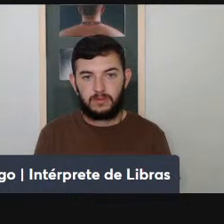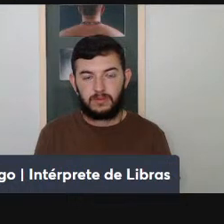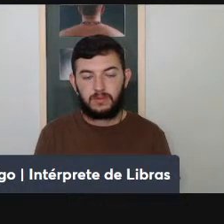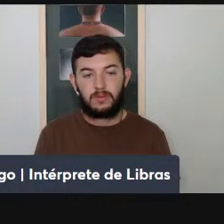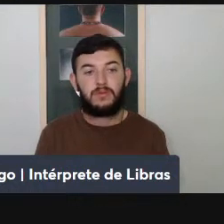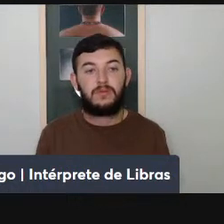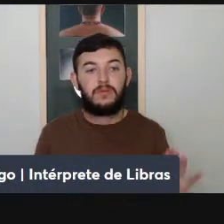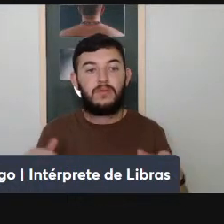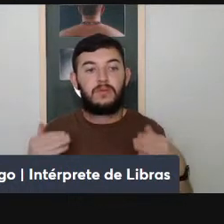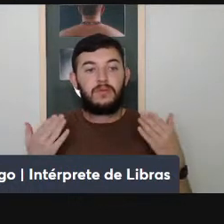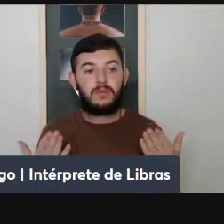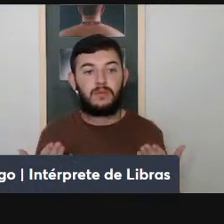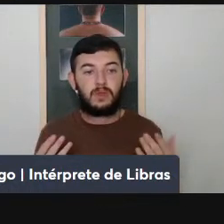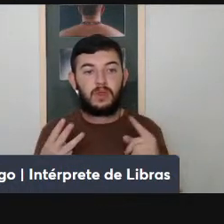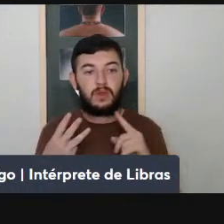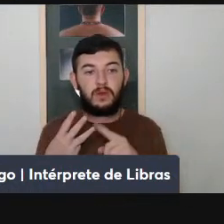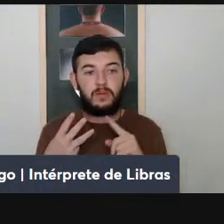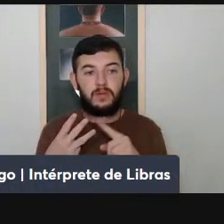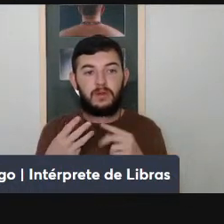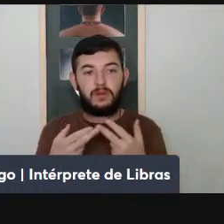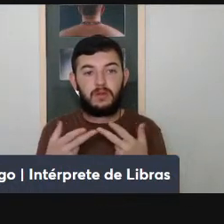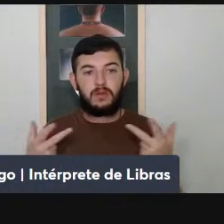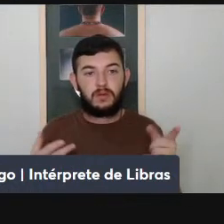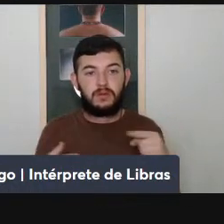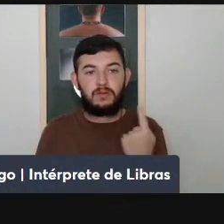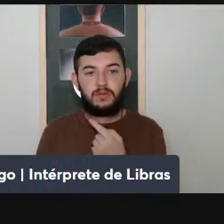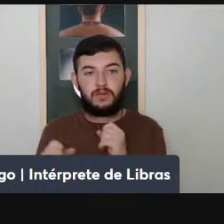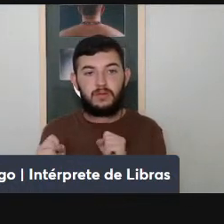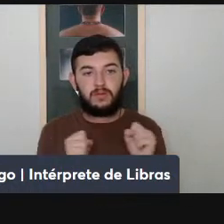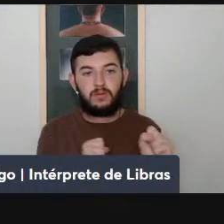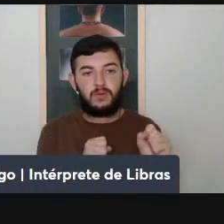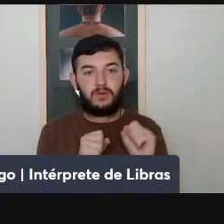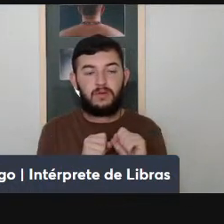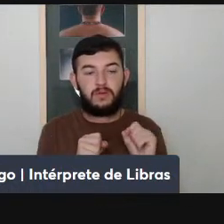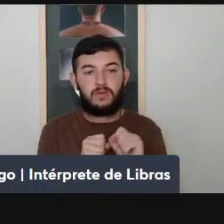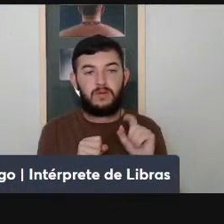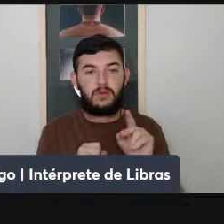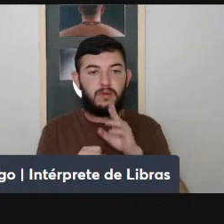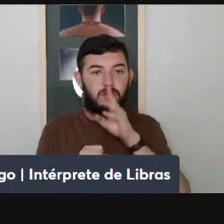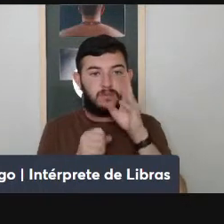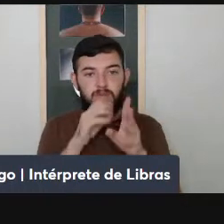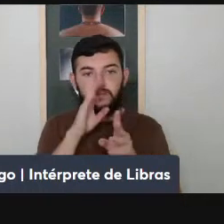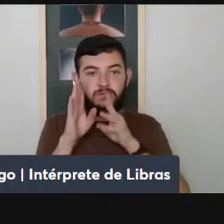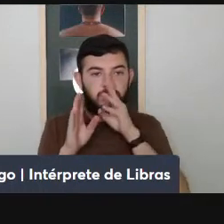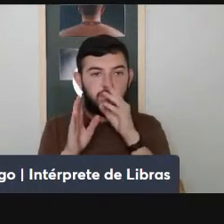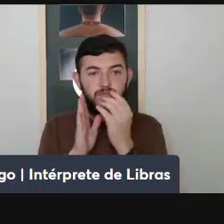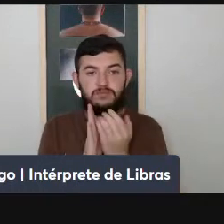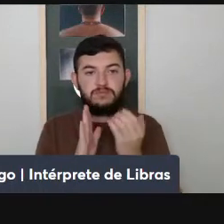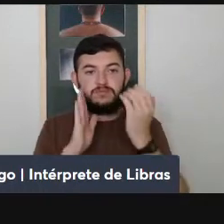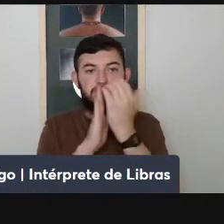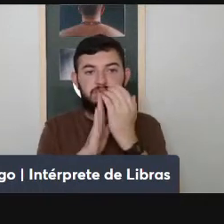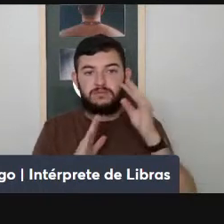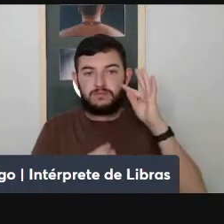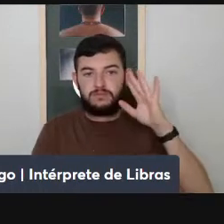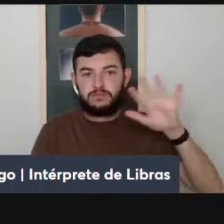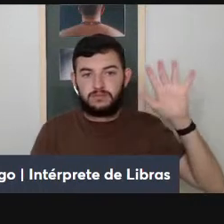Então, uma terceira coisa que podemos fazer é ousar mais teoricamente